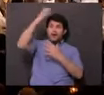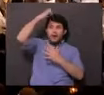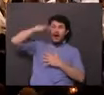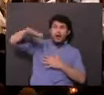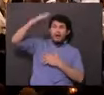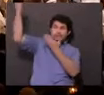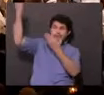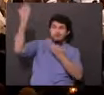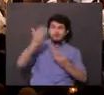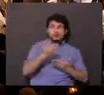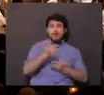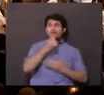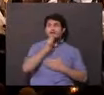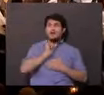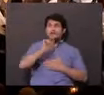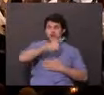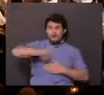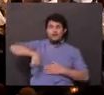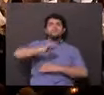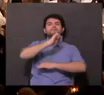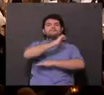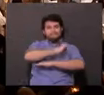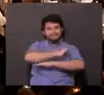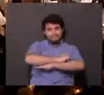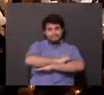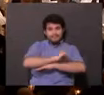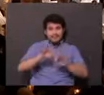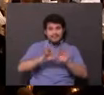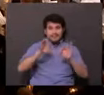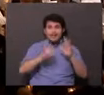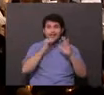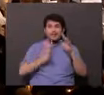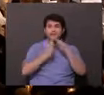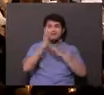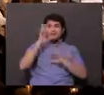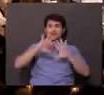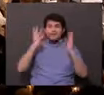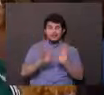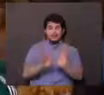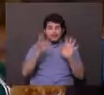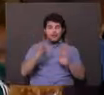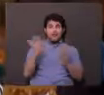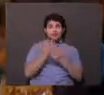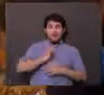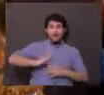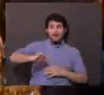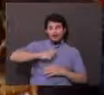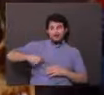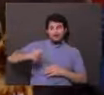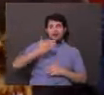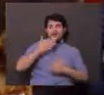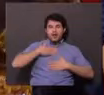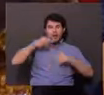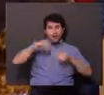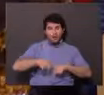o vosso reino. Seja feita a vossa vontade, assim na terra como no céu. O nosso cada dia nos